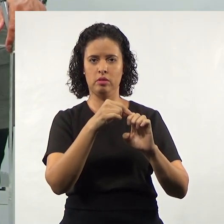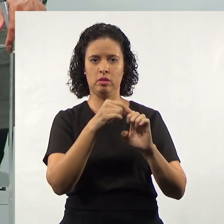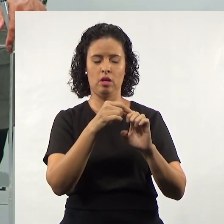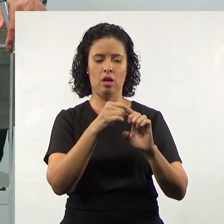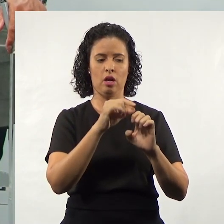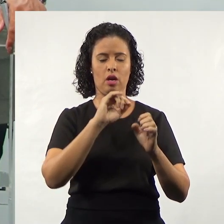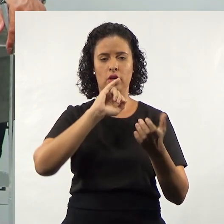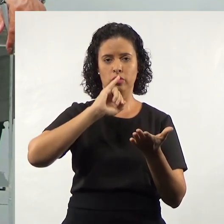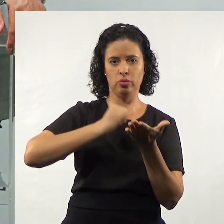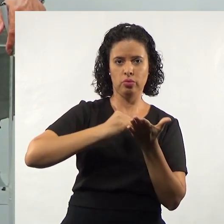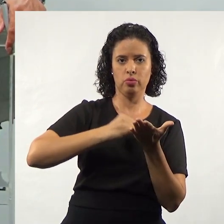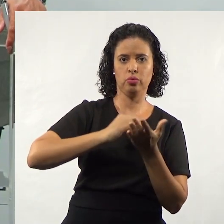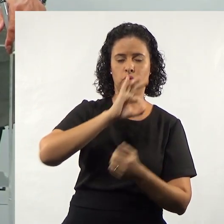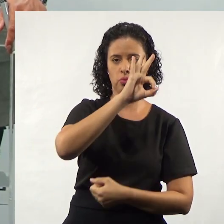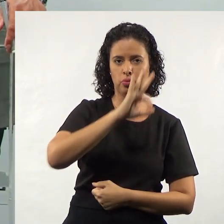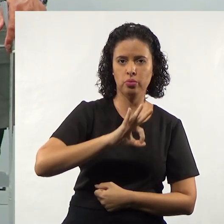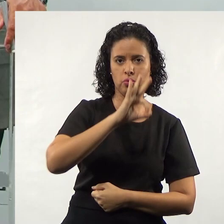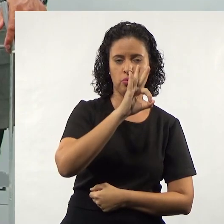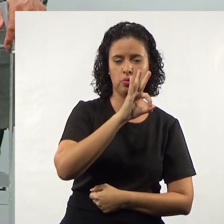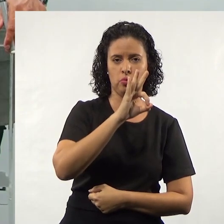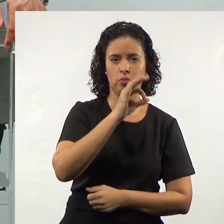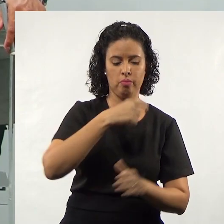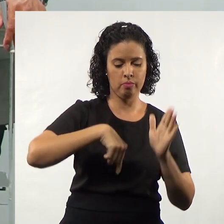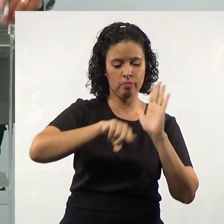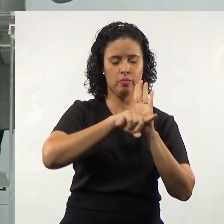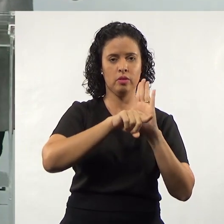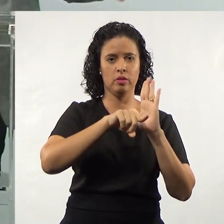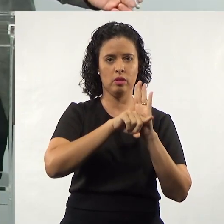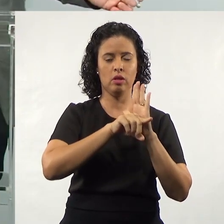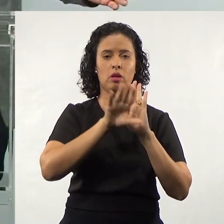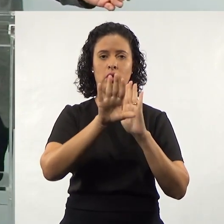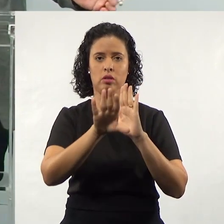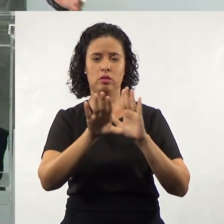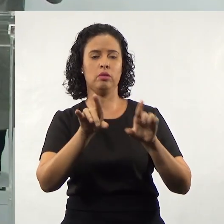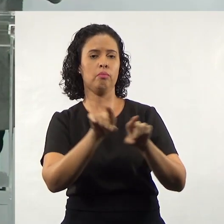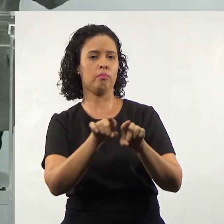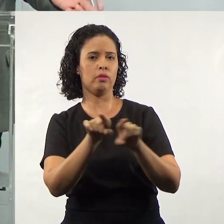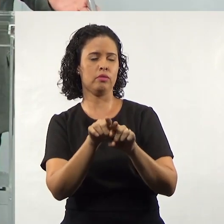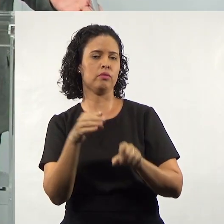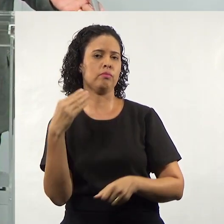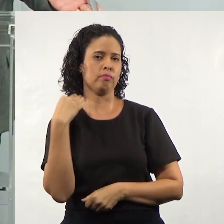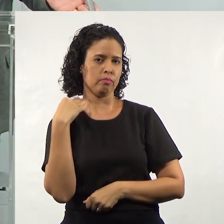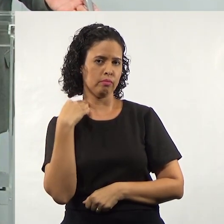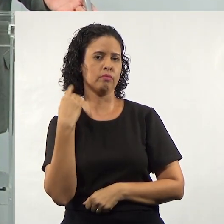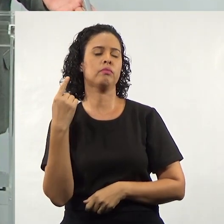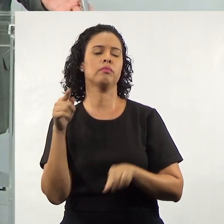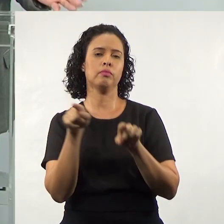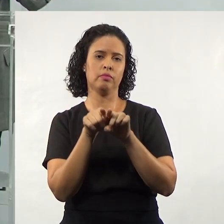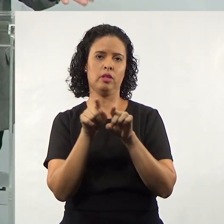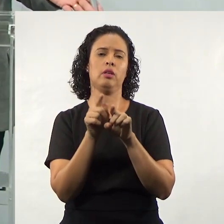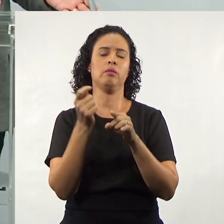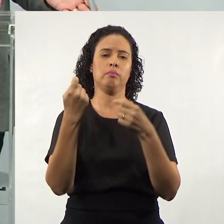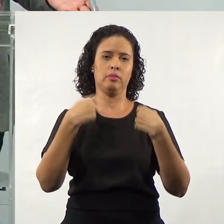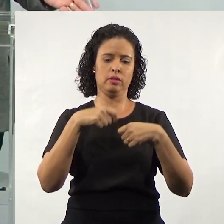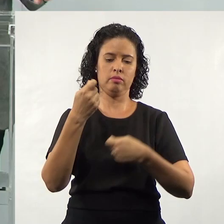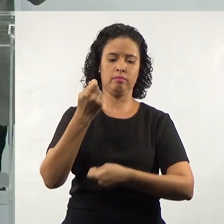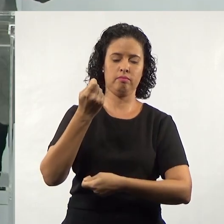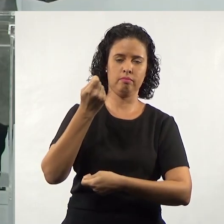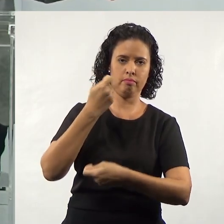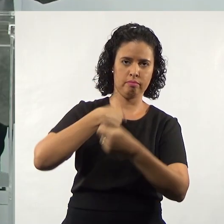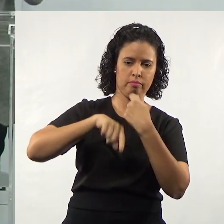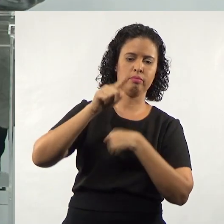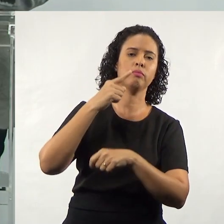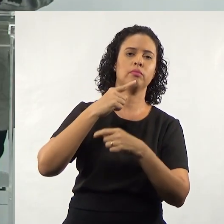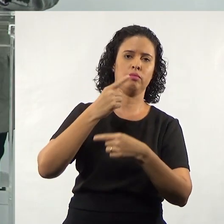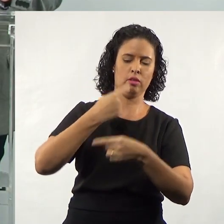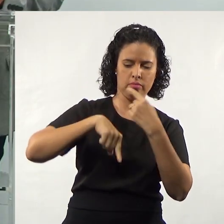mas é lógico, há uns juros que também tragam resultado para o banco. Afinal de contas, o banco também é uma empresa e está voltada para o quê? Para o lucro. Eles não